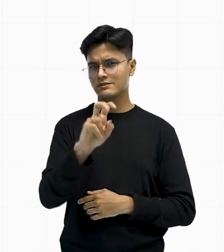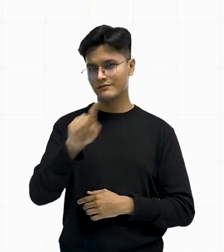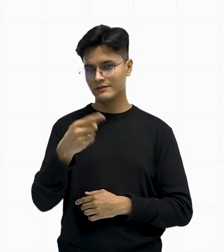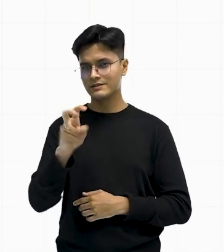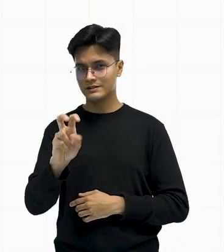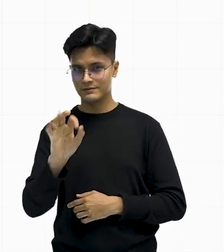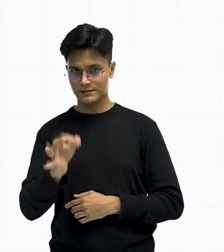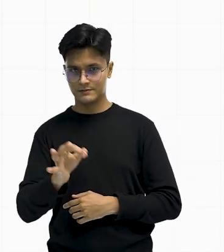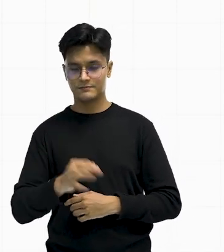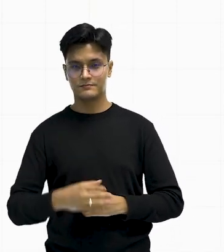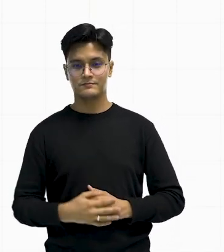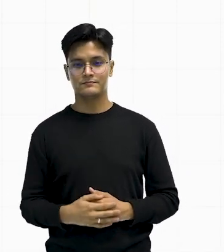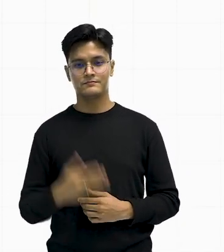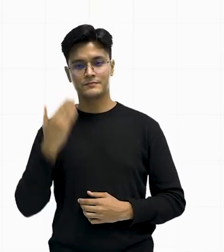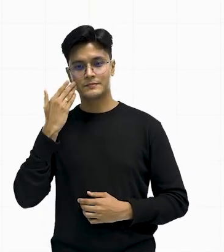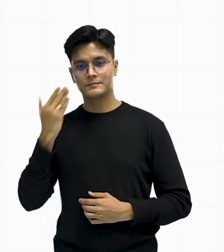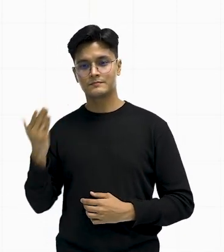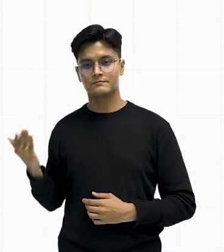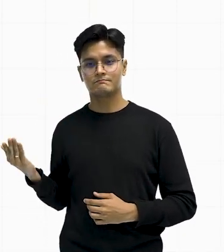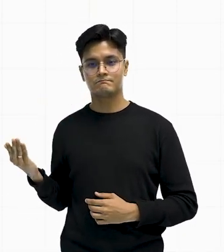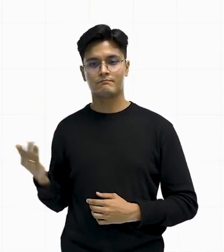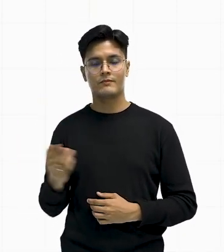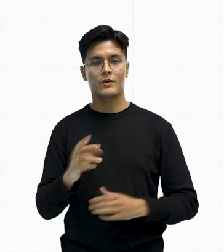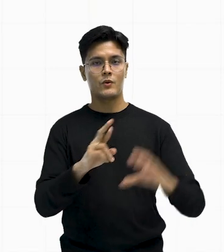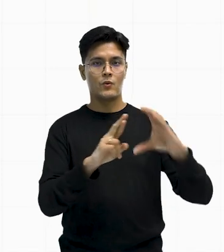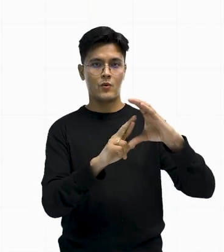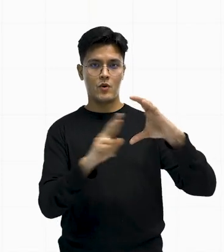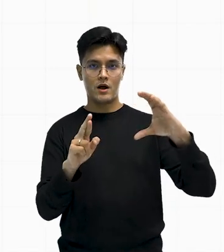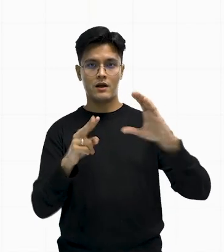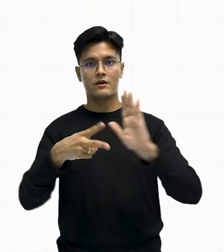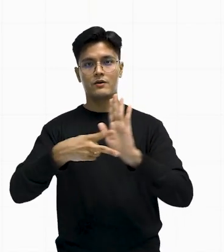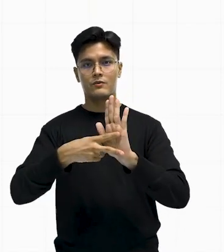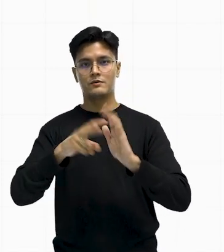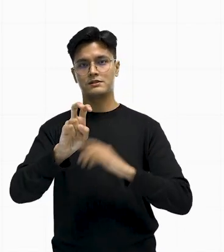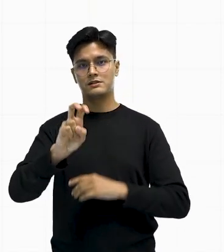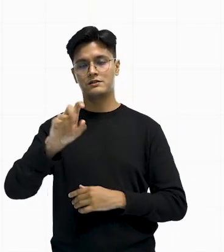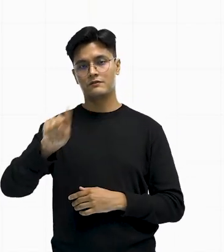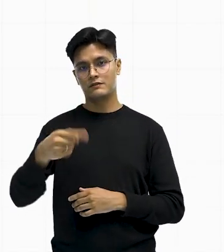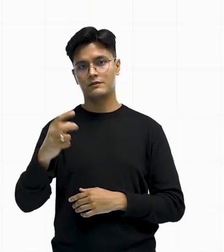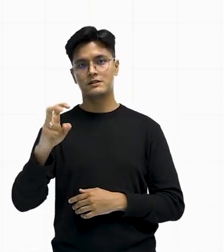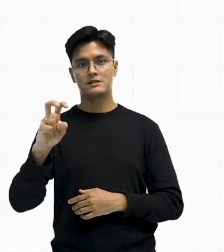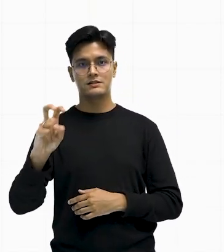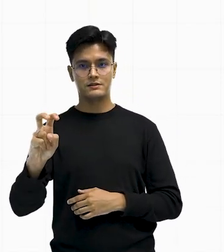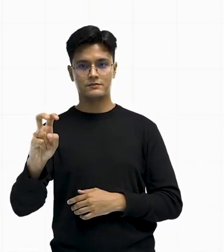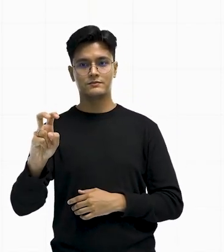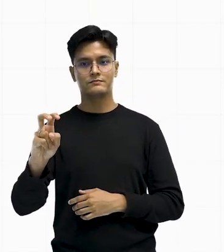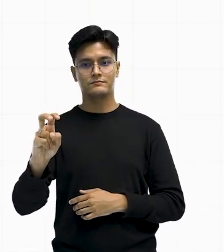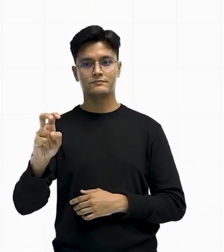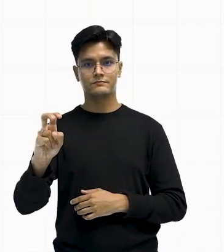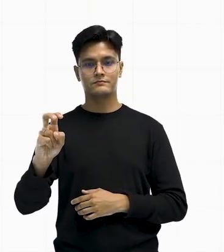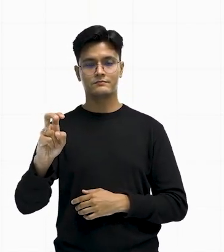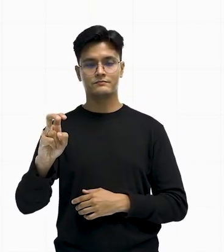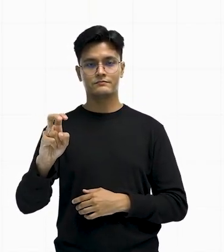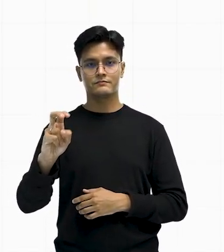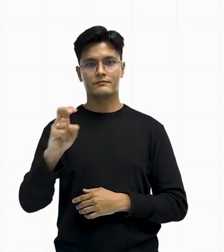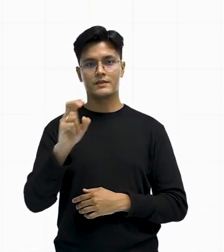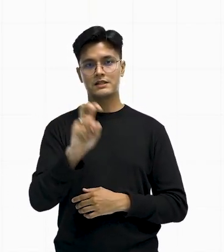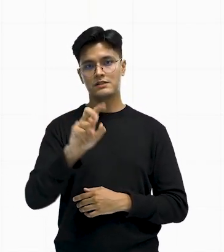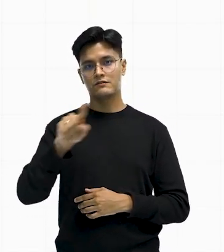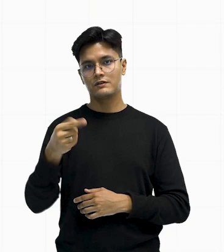vou colocar bem aqui em cima. O raio é igual a 5,5, opa, é metros, né?